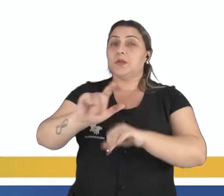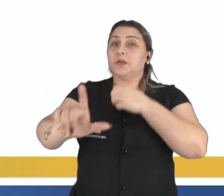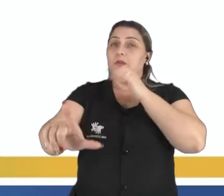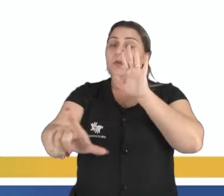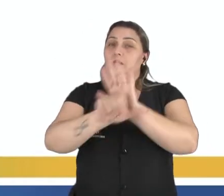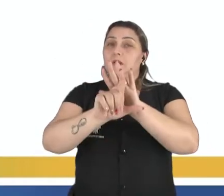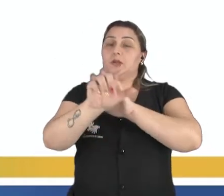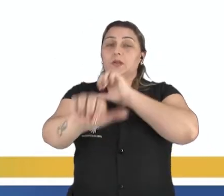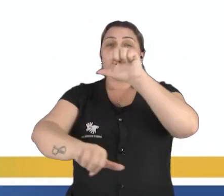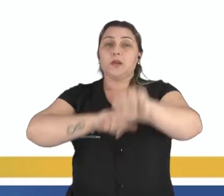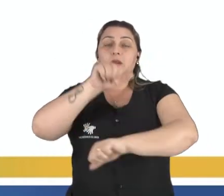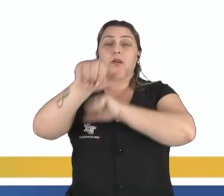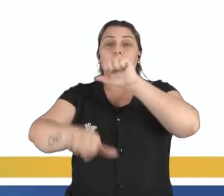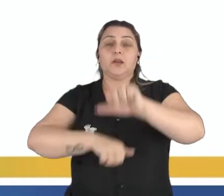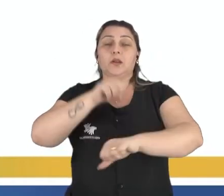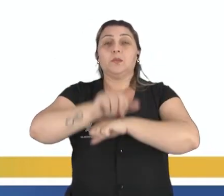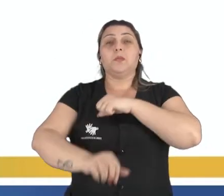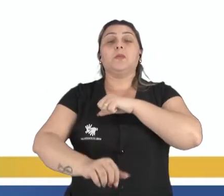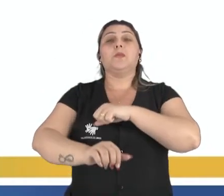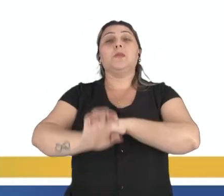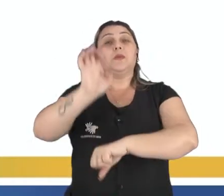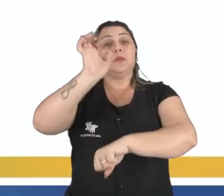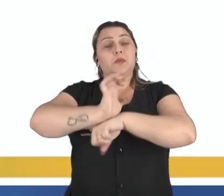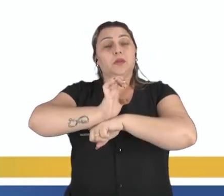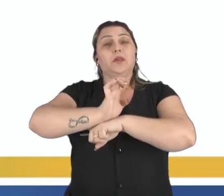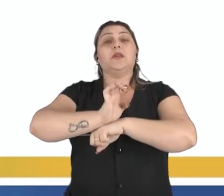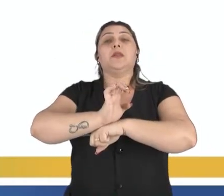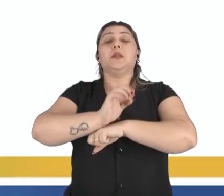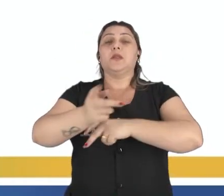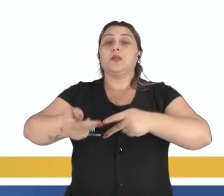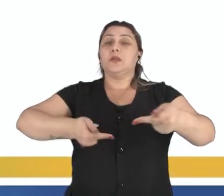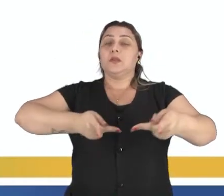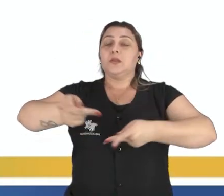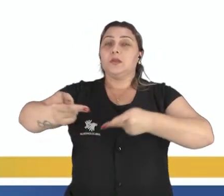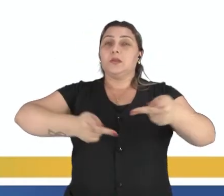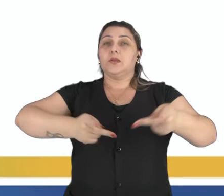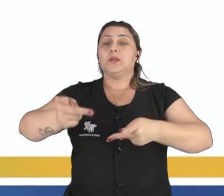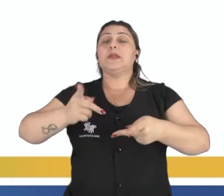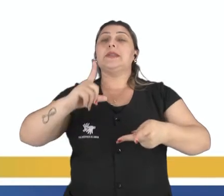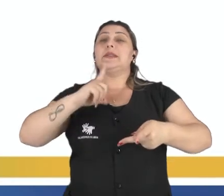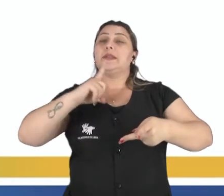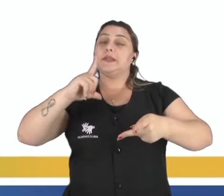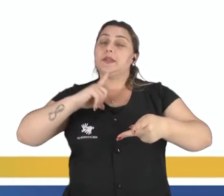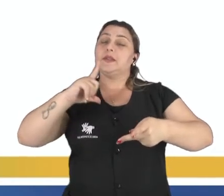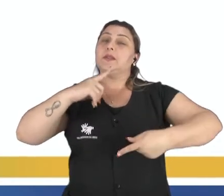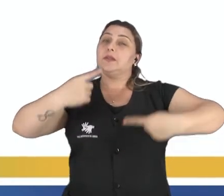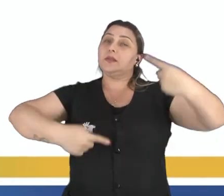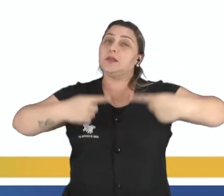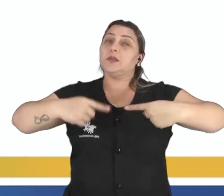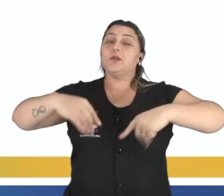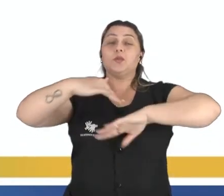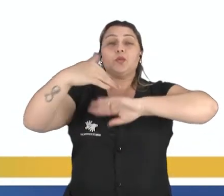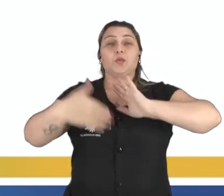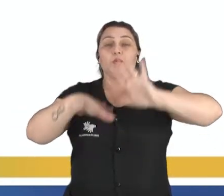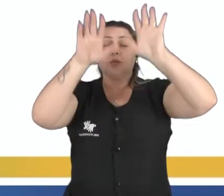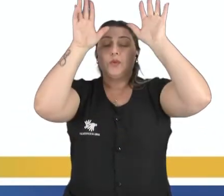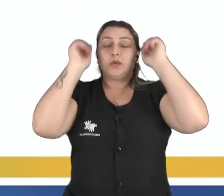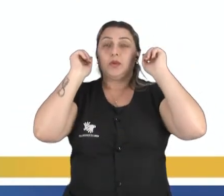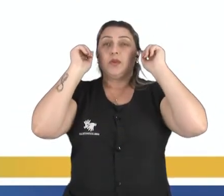que transforma o território em Estado, né? Esse projeto causou grande movimentação política em todo o Acre